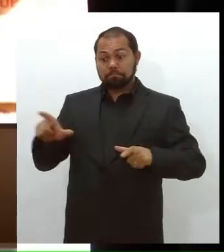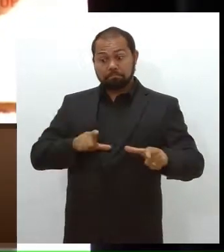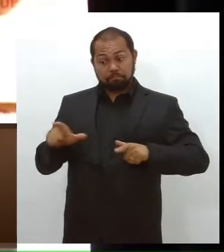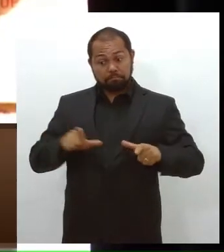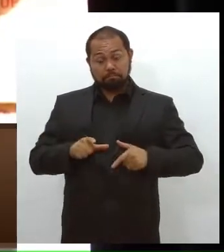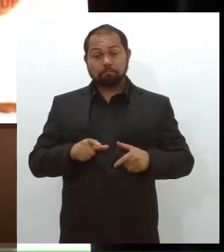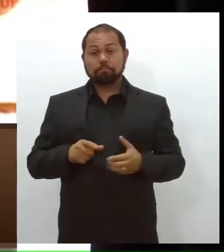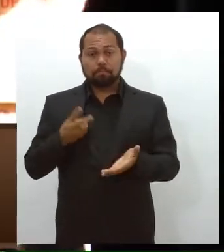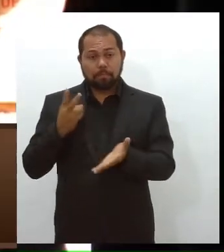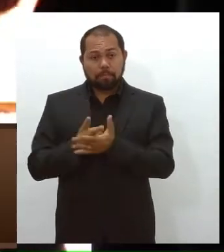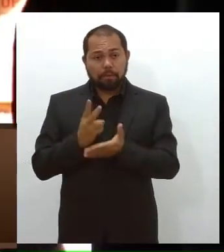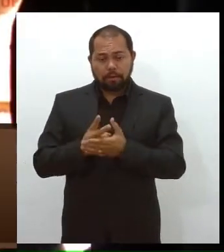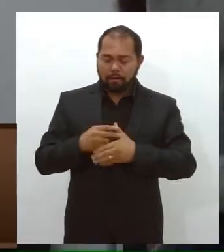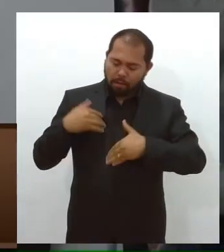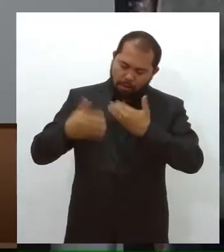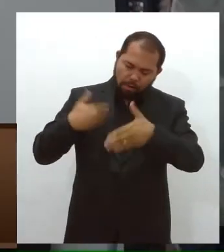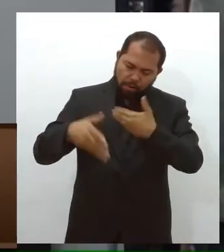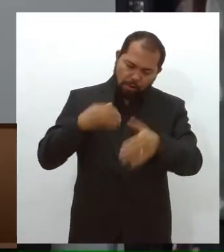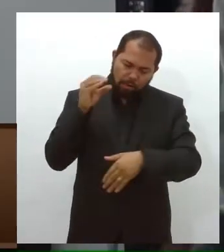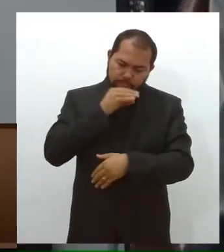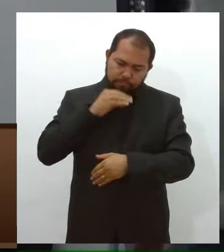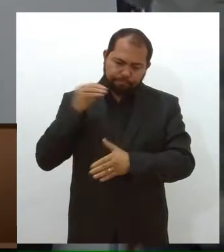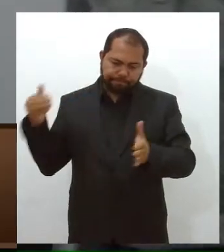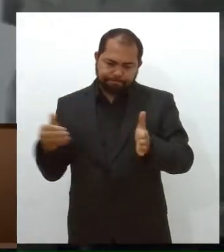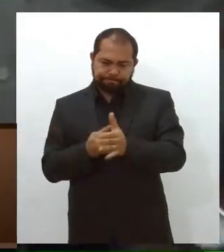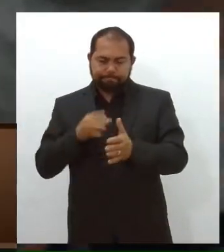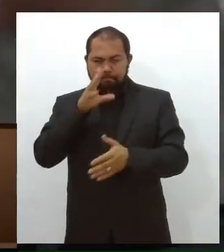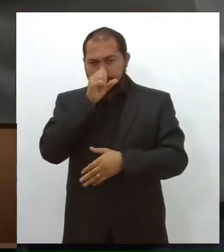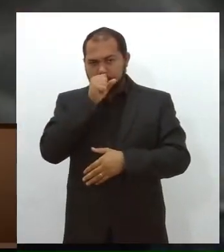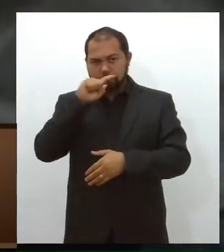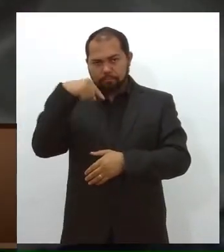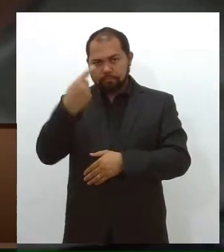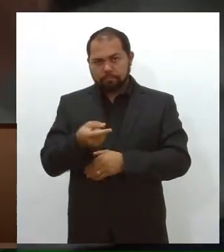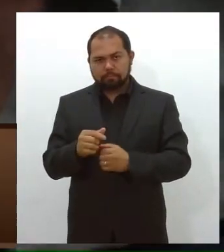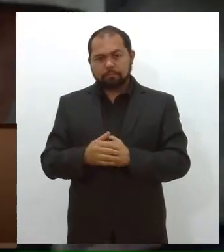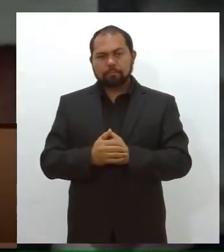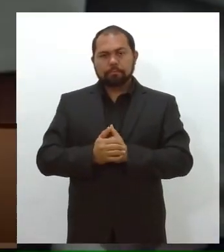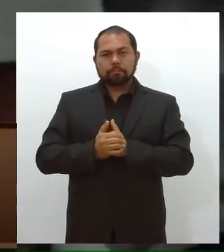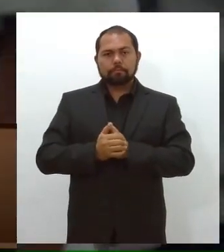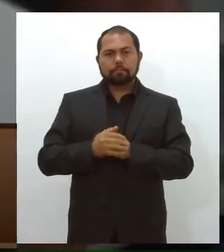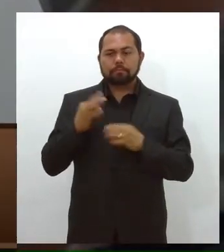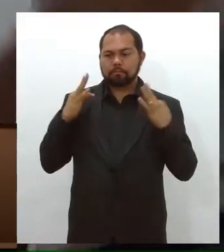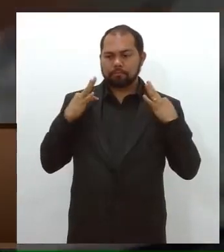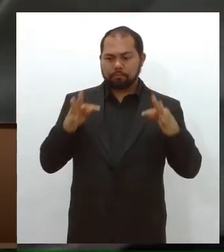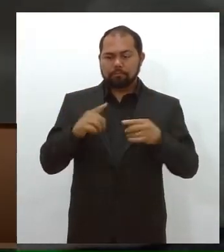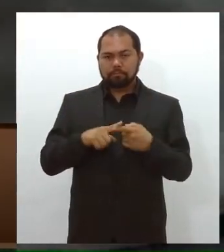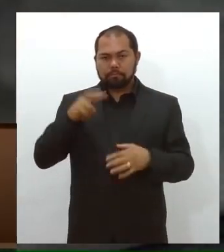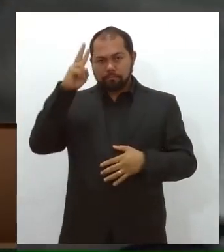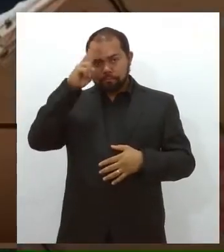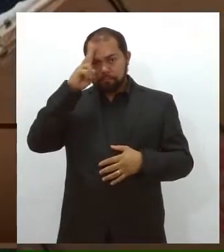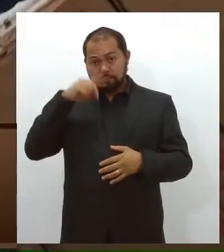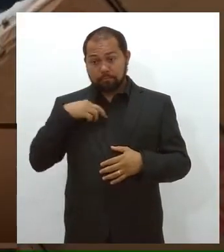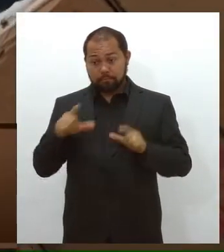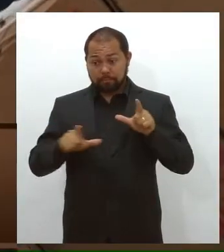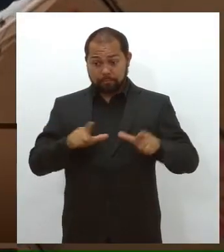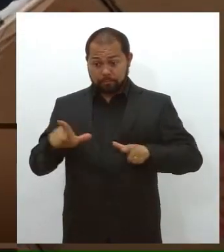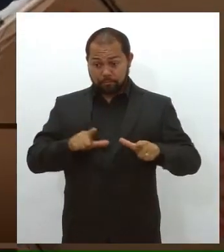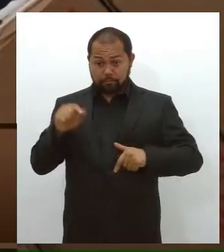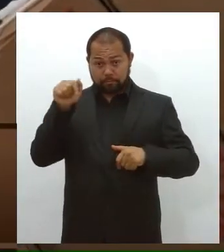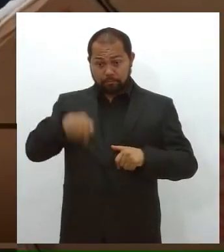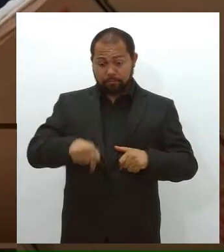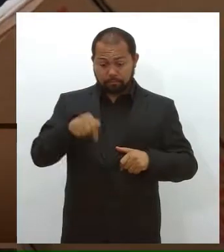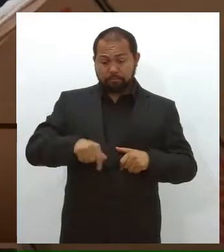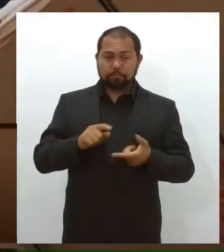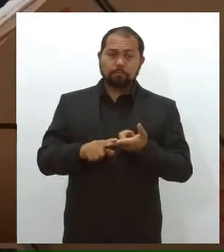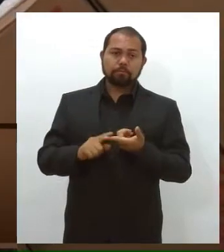acelerado até o próximo sábado. O técnico do TRE lembra que todo o trabalho feito aqui visa